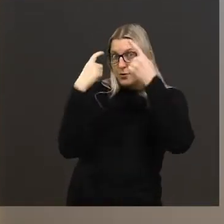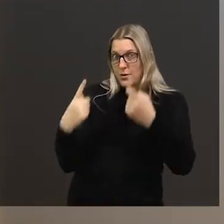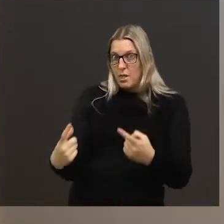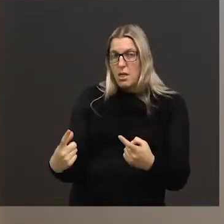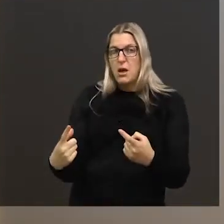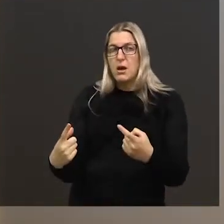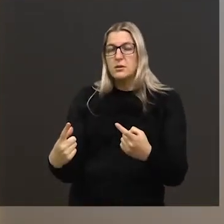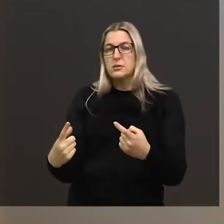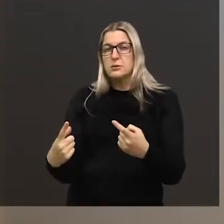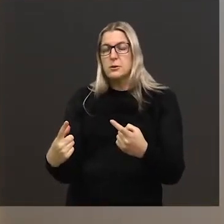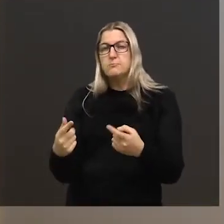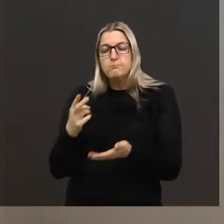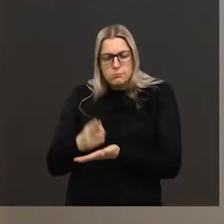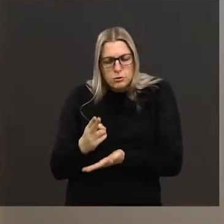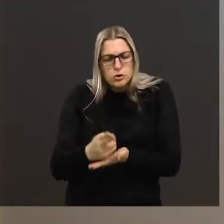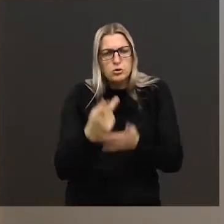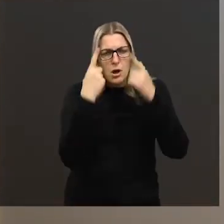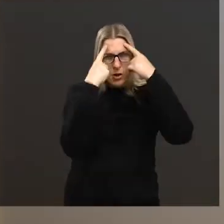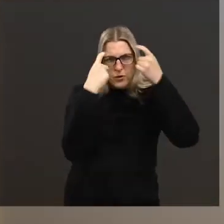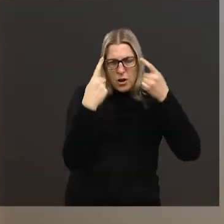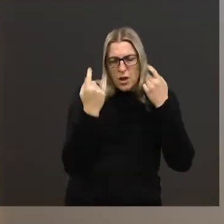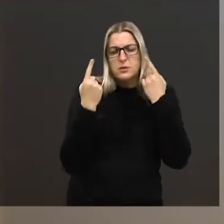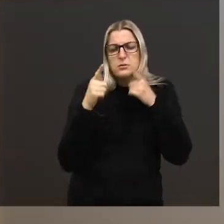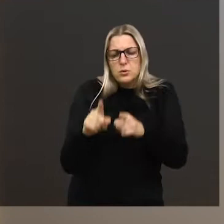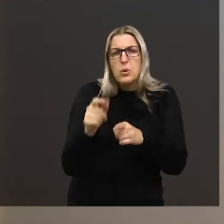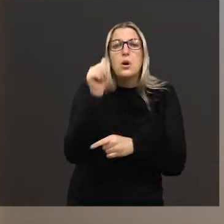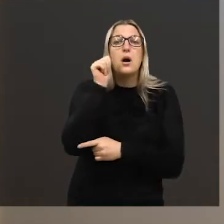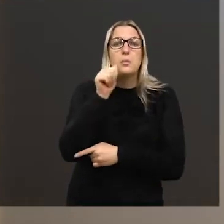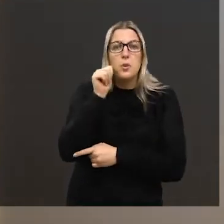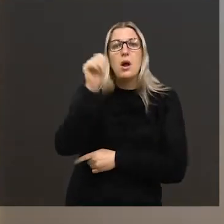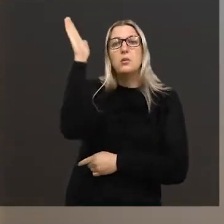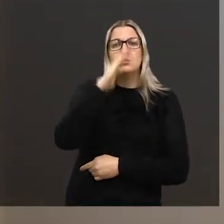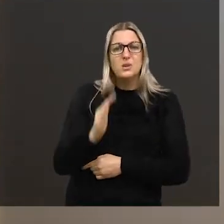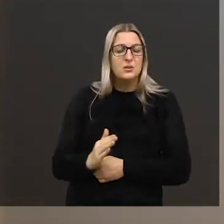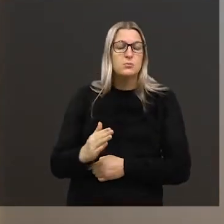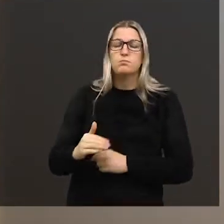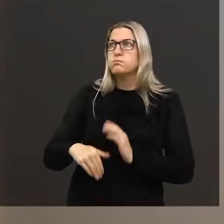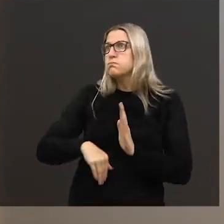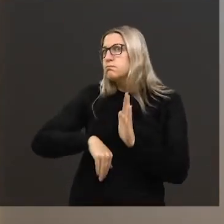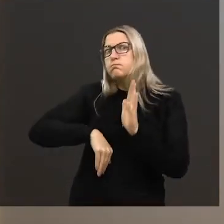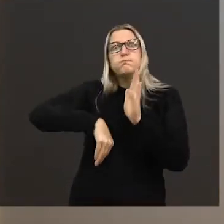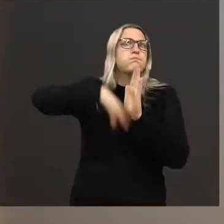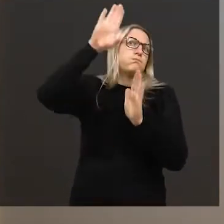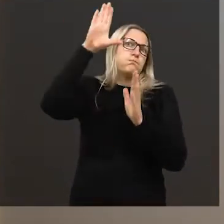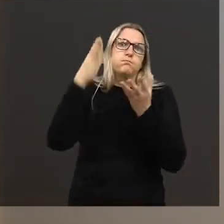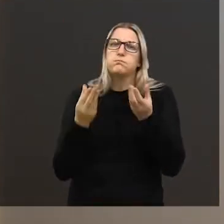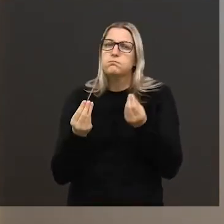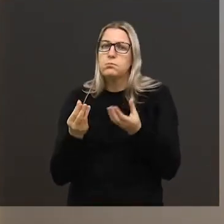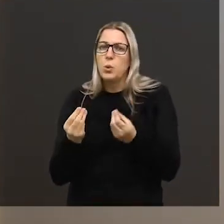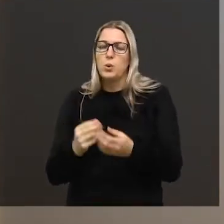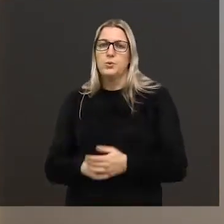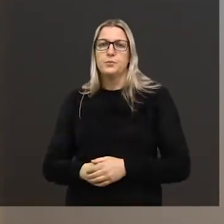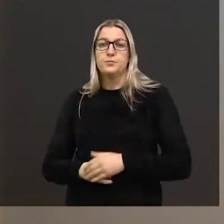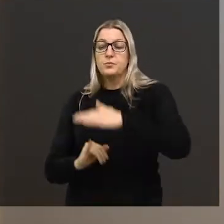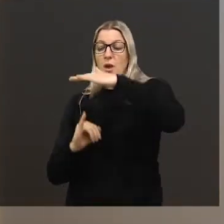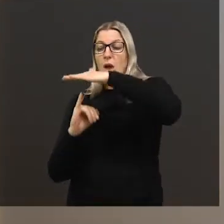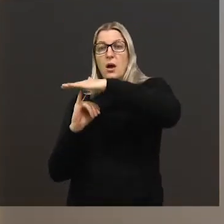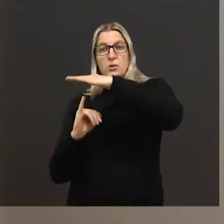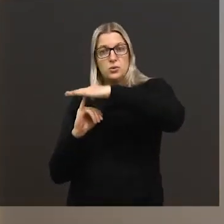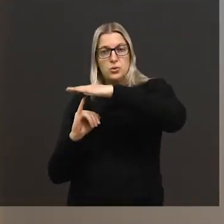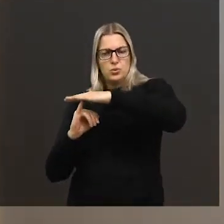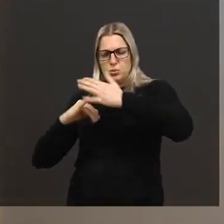de violência e a reiteração de violências praticadas contra a mulher no Brasil eram imensas, né?